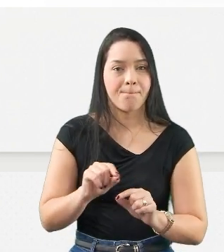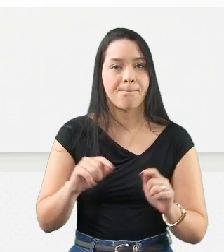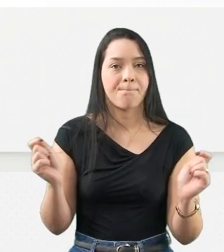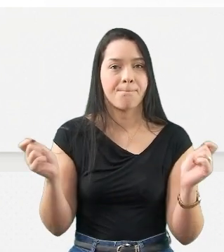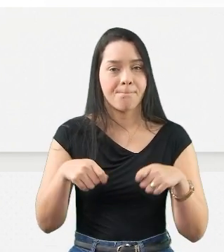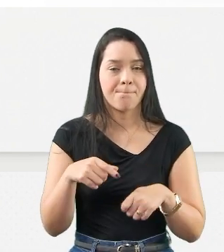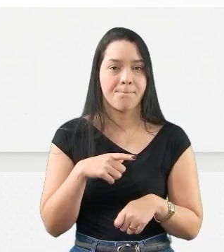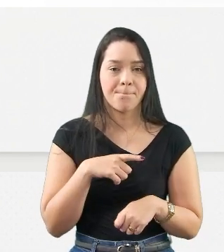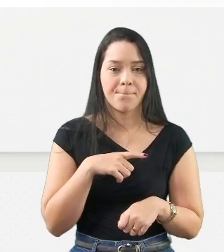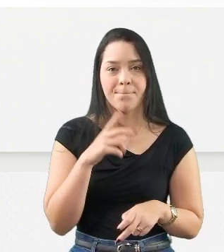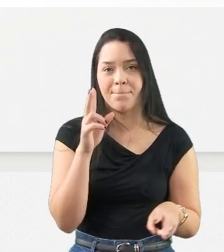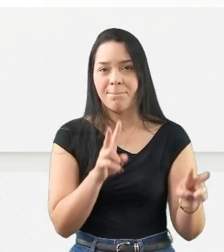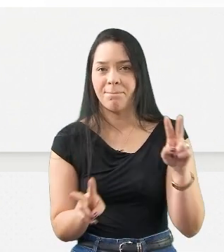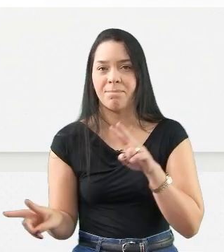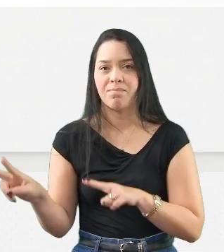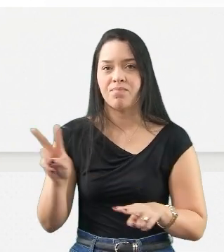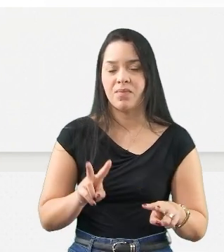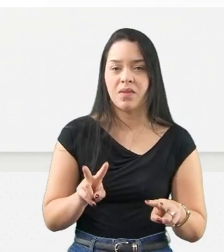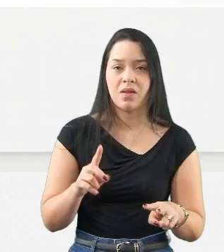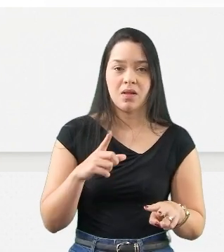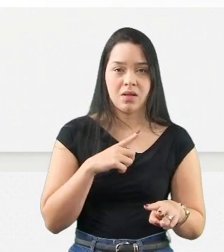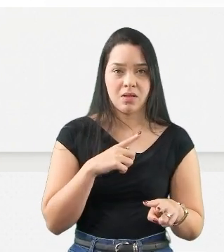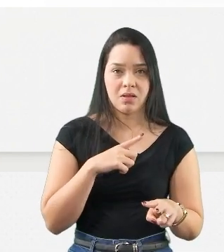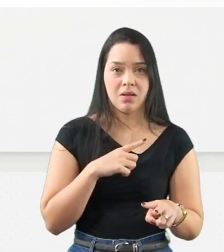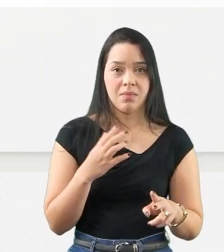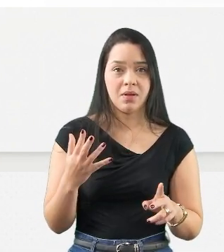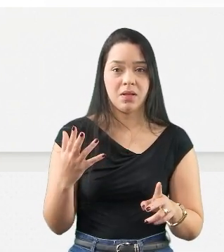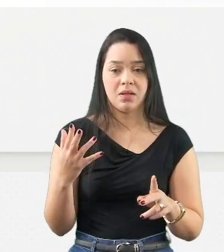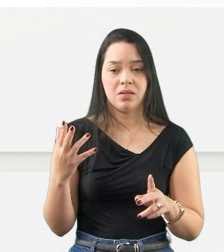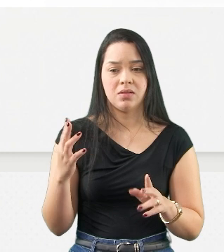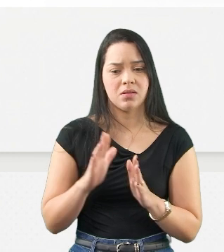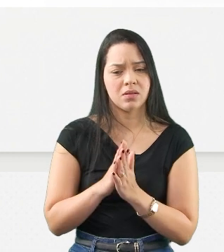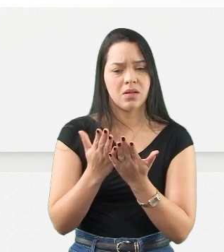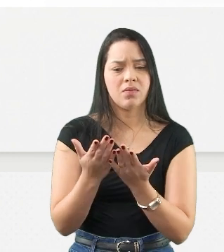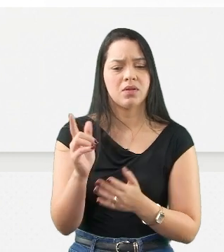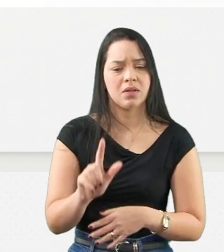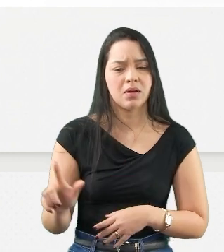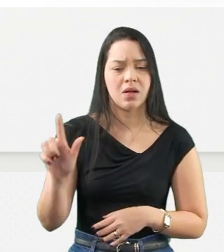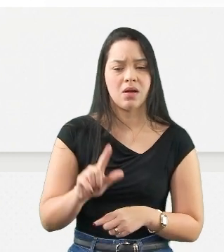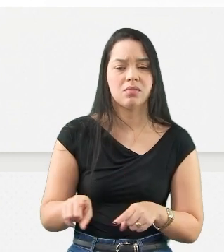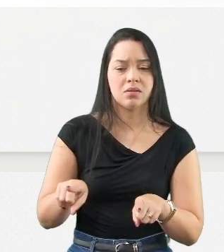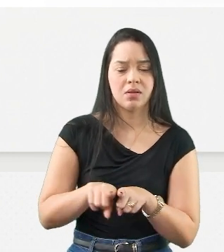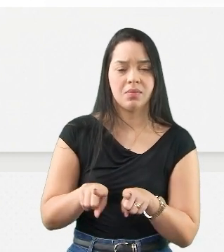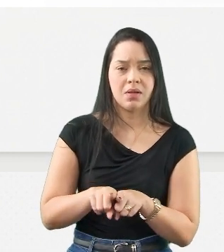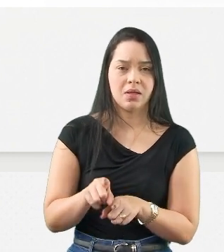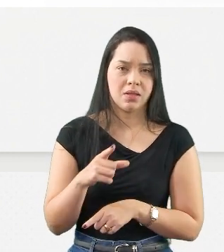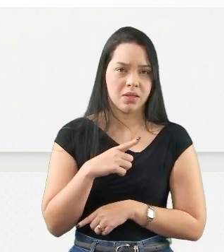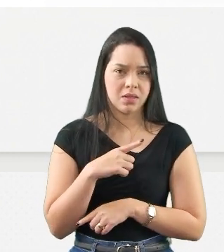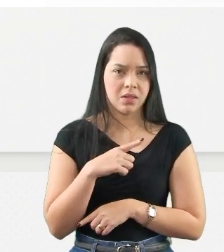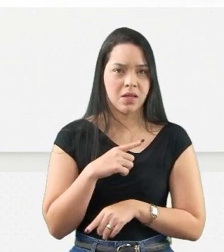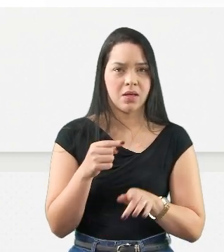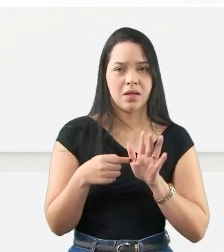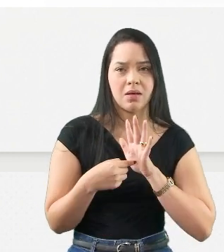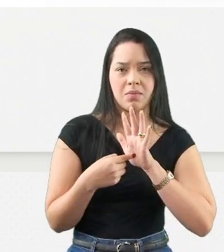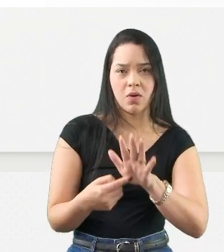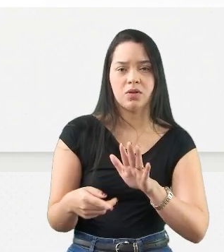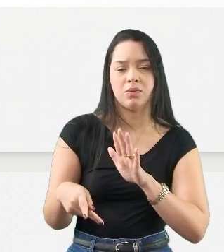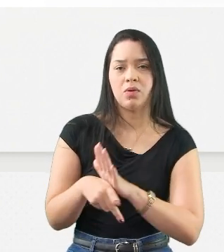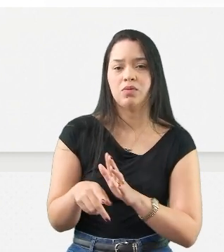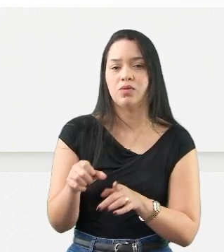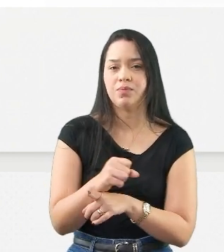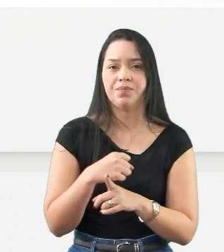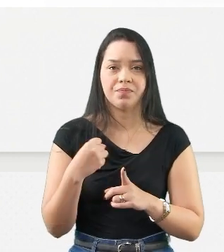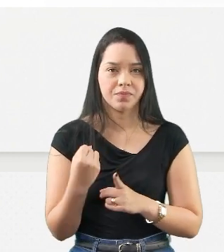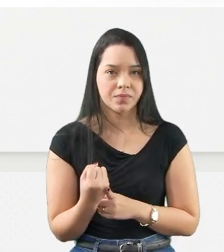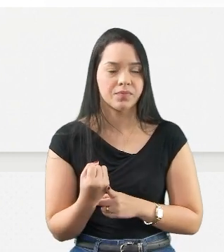dar visibilidade às expressões abordadas pelas obras literárias. A gente vai ver que tem obra literária que retrata a questão social,